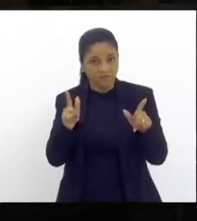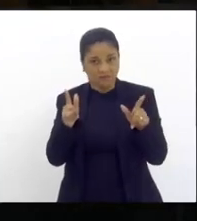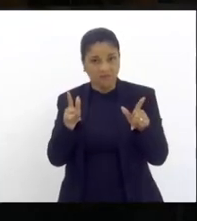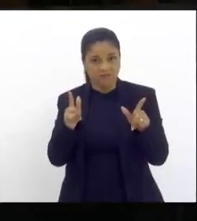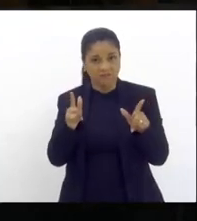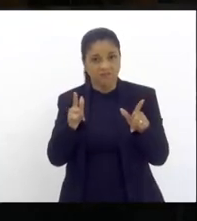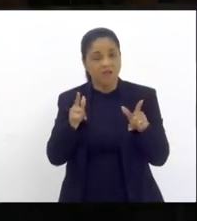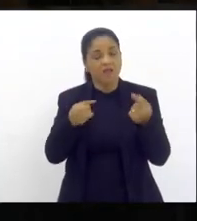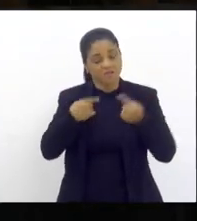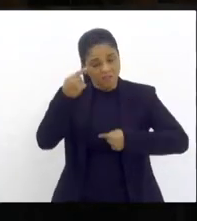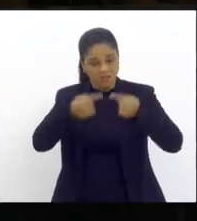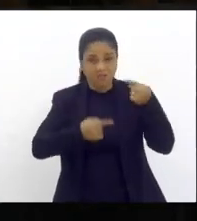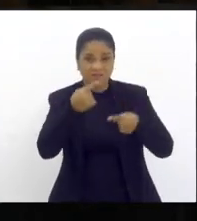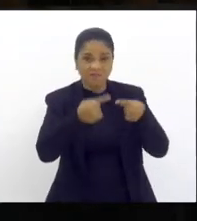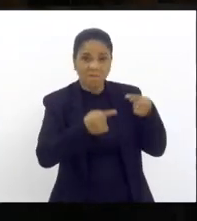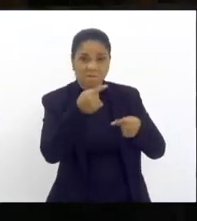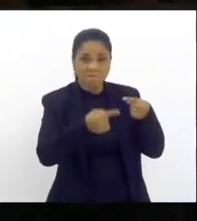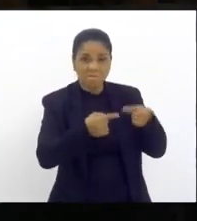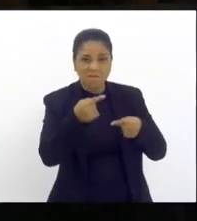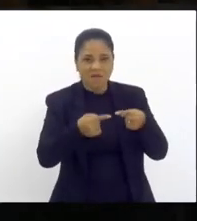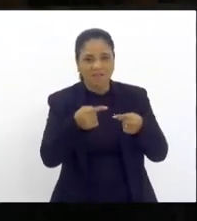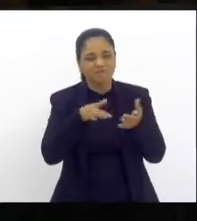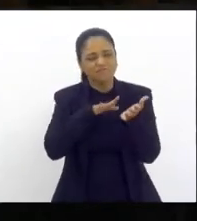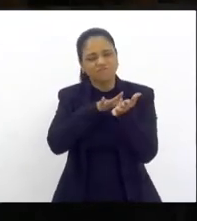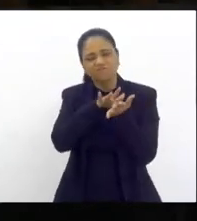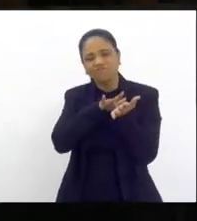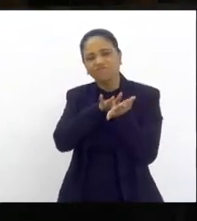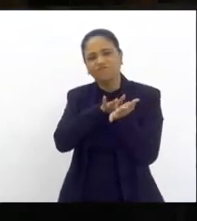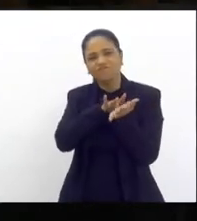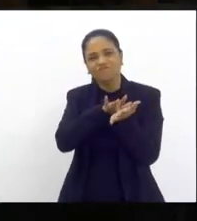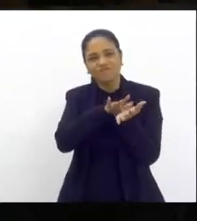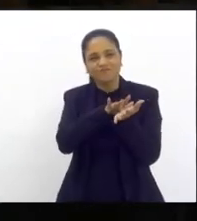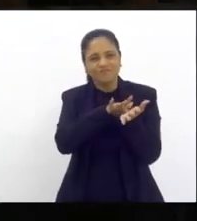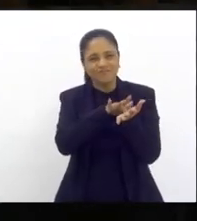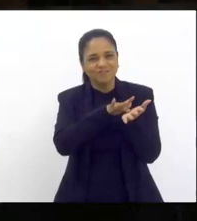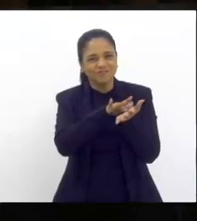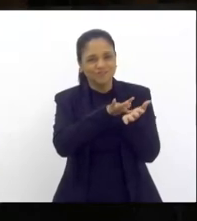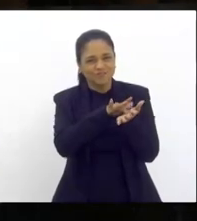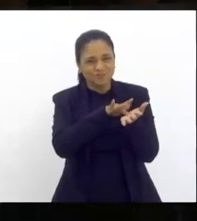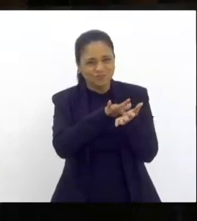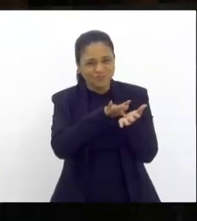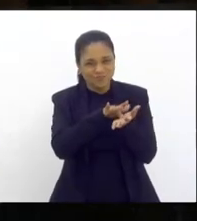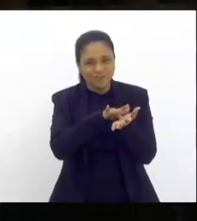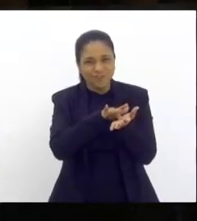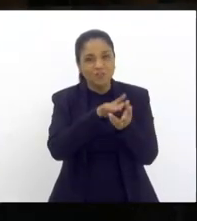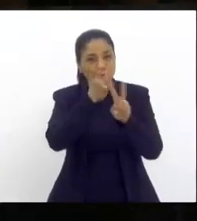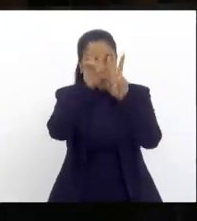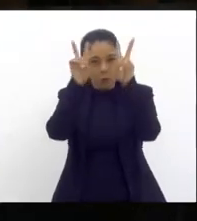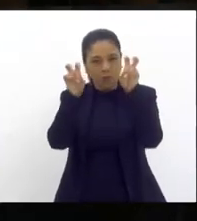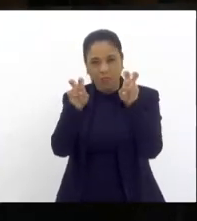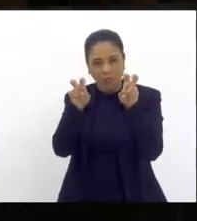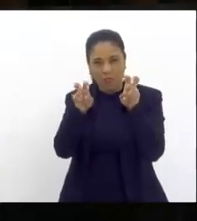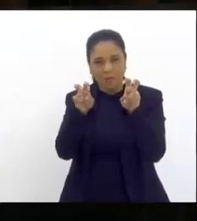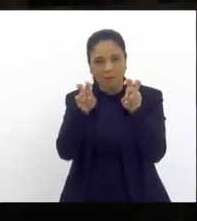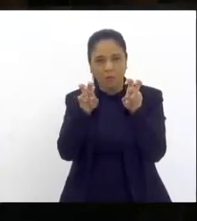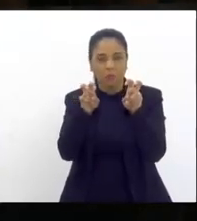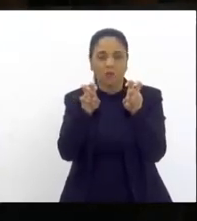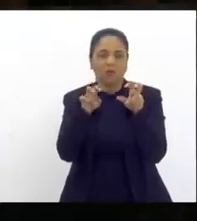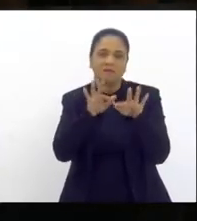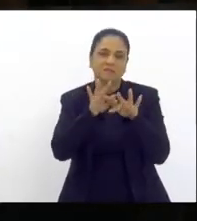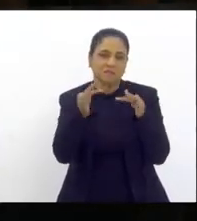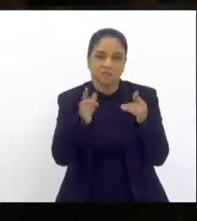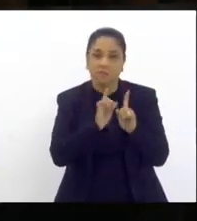esse debate justamente fingindo que não há uma complexidade nesse tema e de que as pessoas,